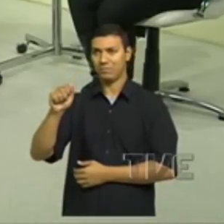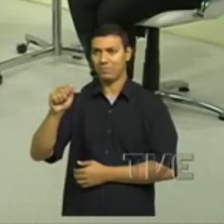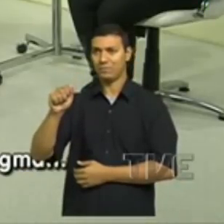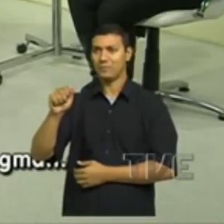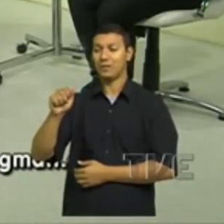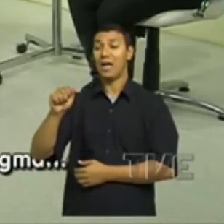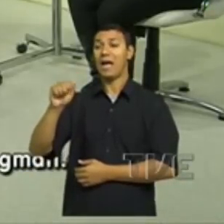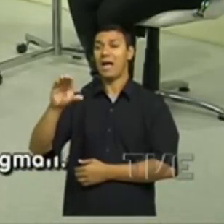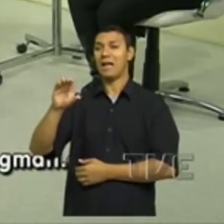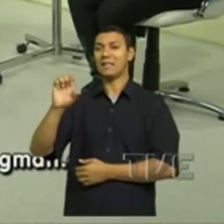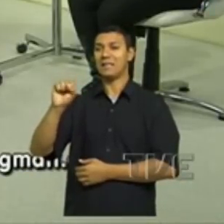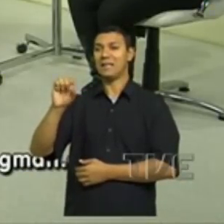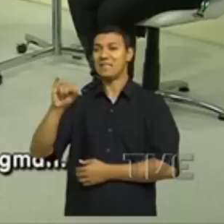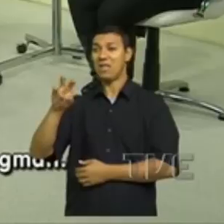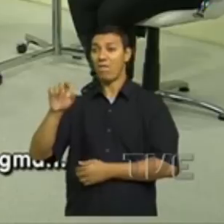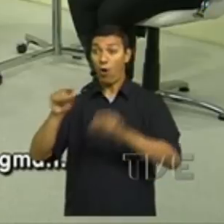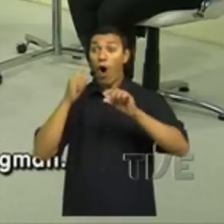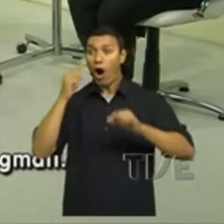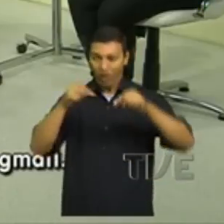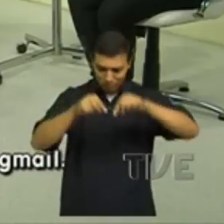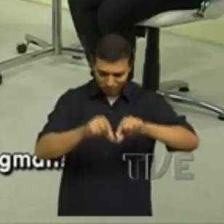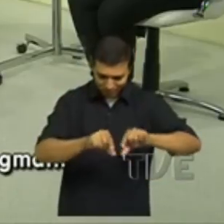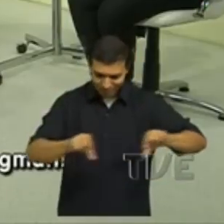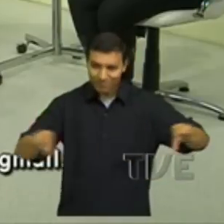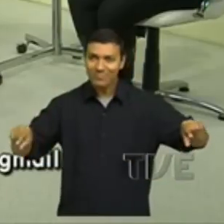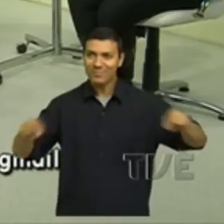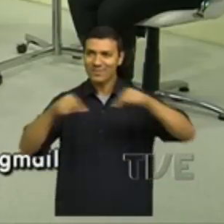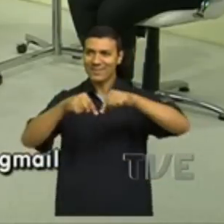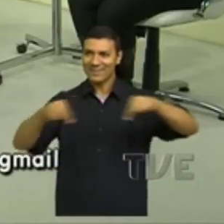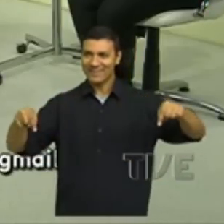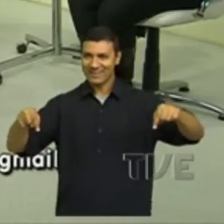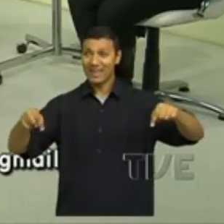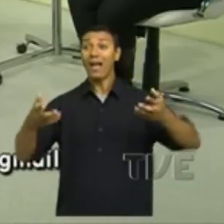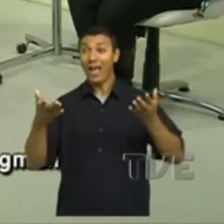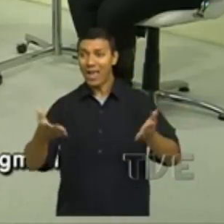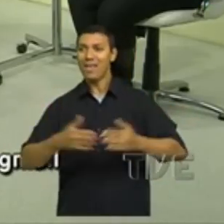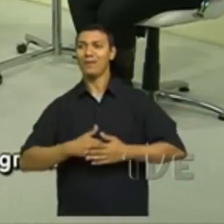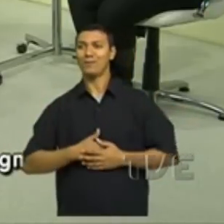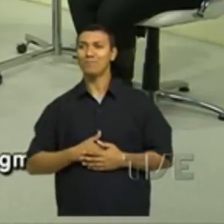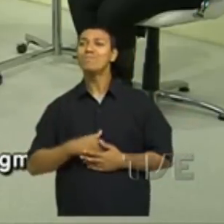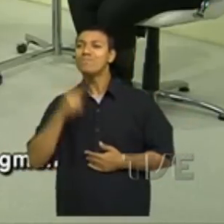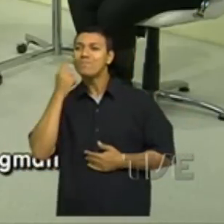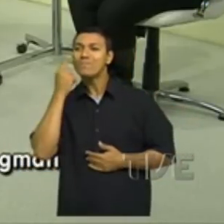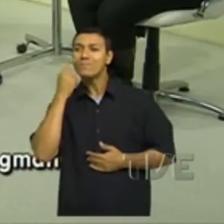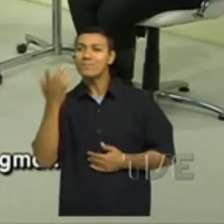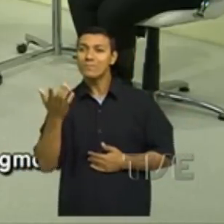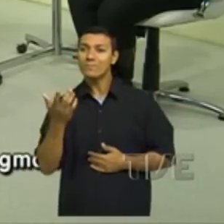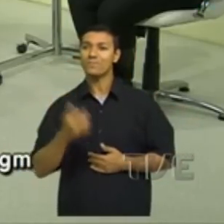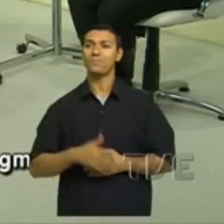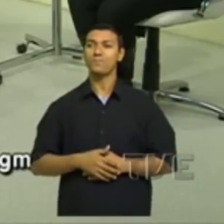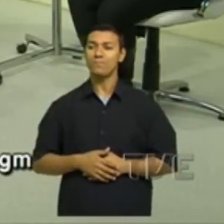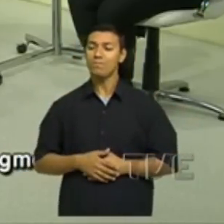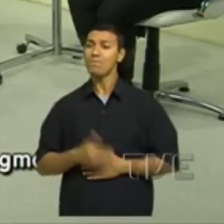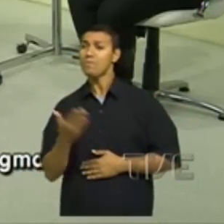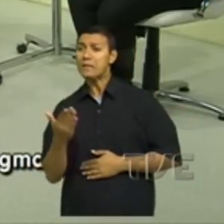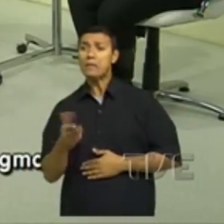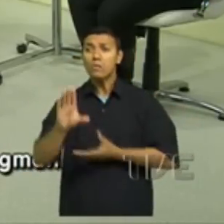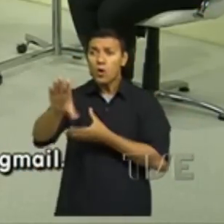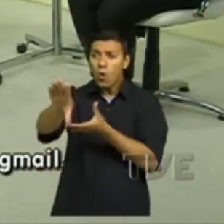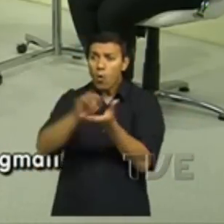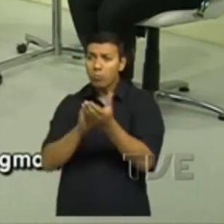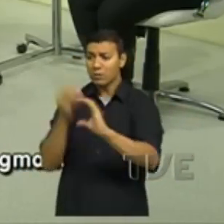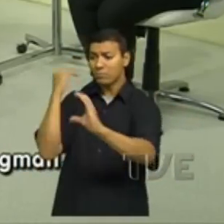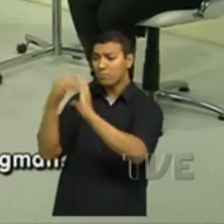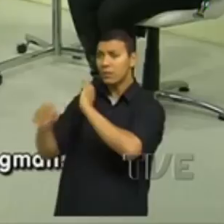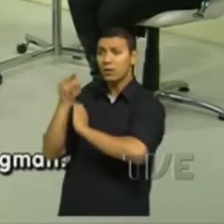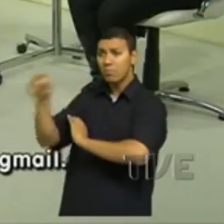Cinema Acessível, @gmail.com. Então, lá as pessoas fazem as inscrições, o e-mail está na tela. Então, qual é a importância